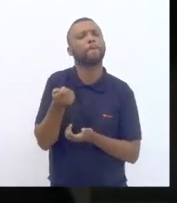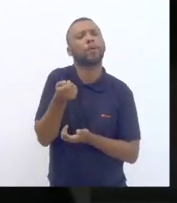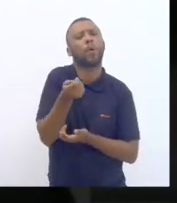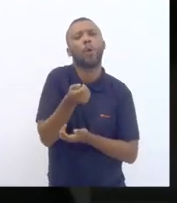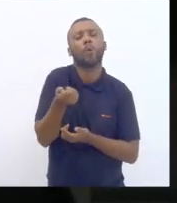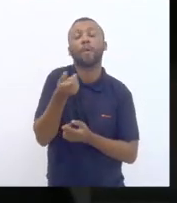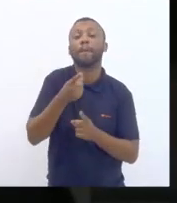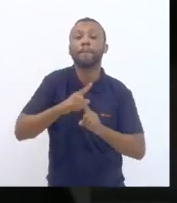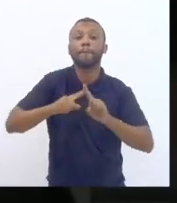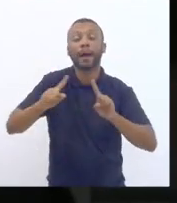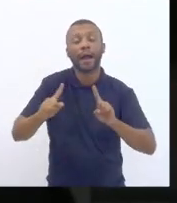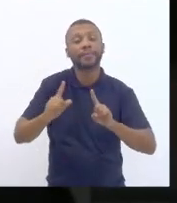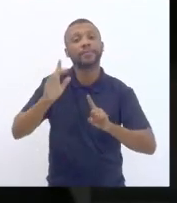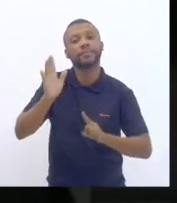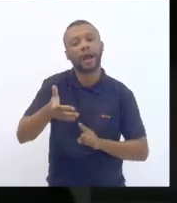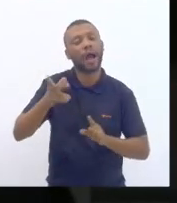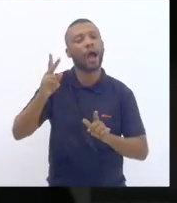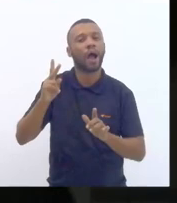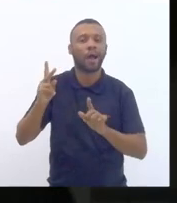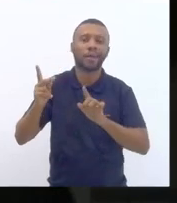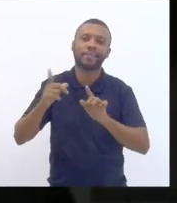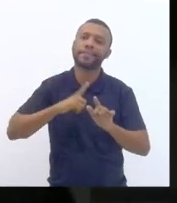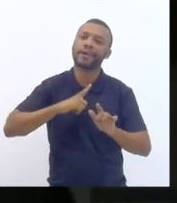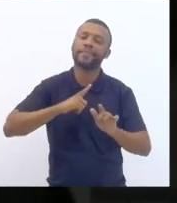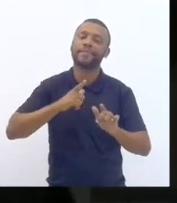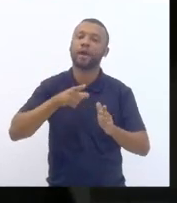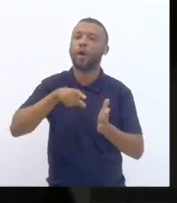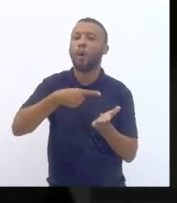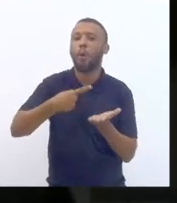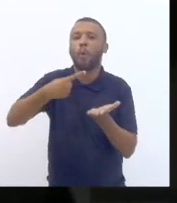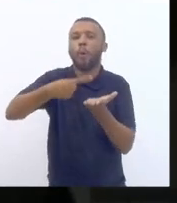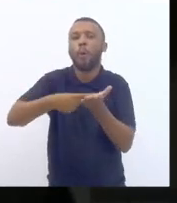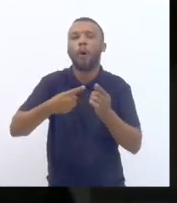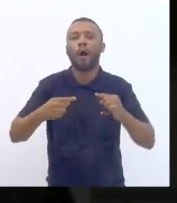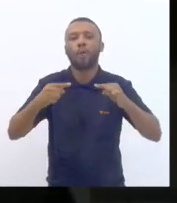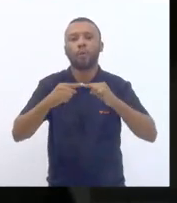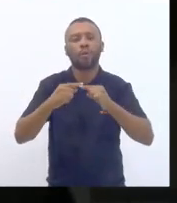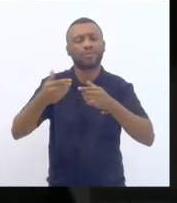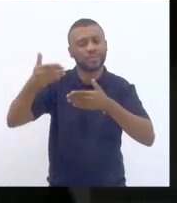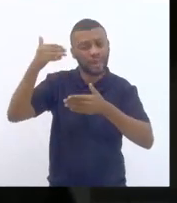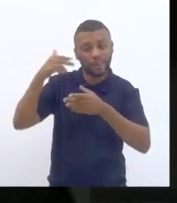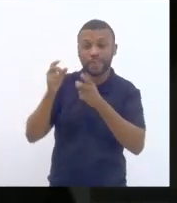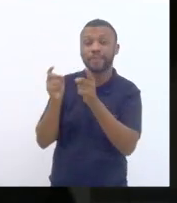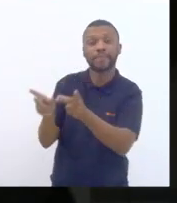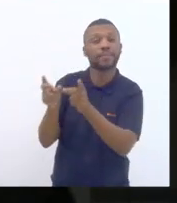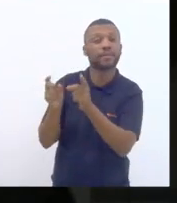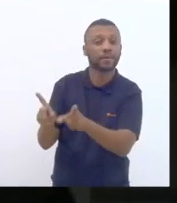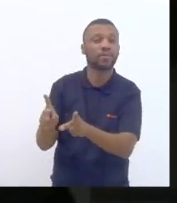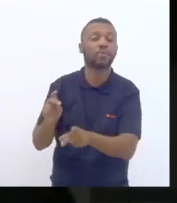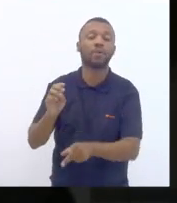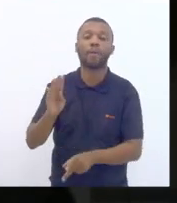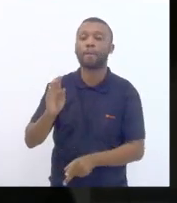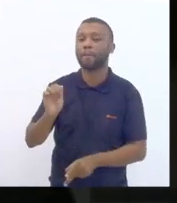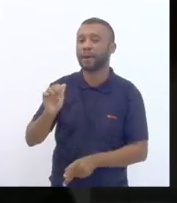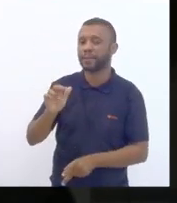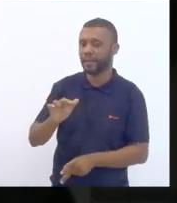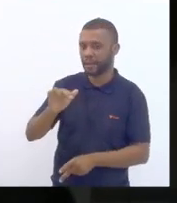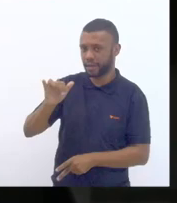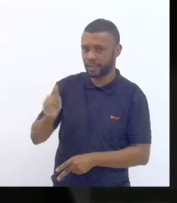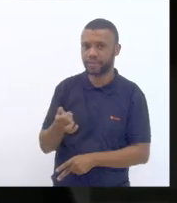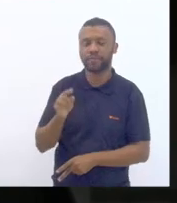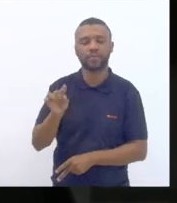mas que já ouvi a contrapartida na época da privatização do banerj quando